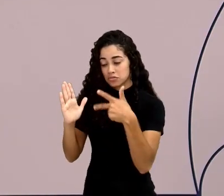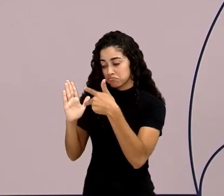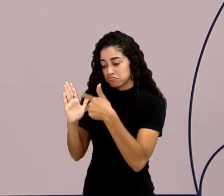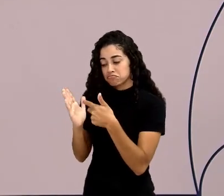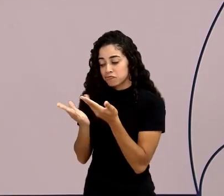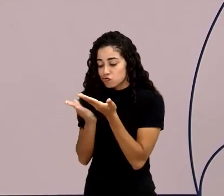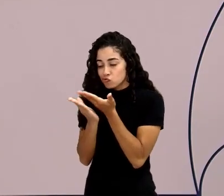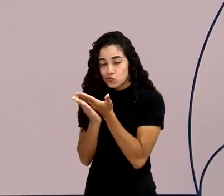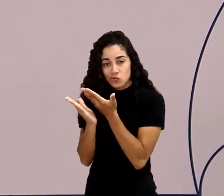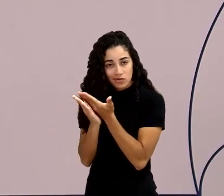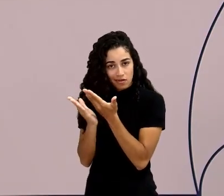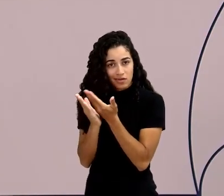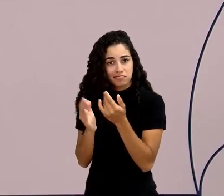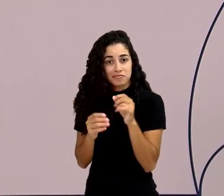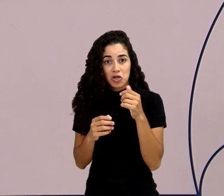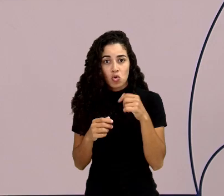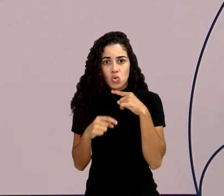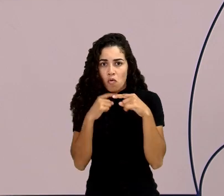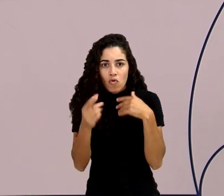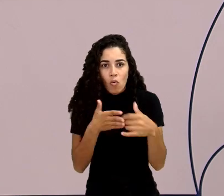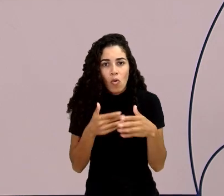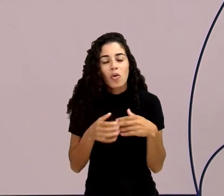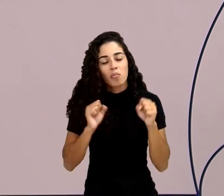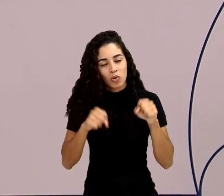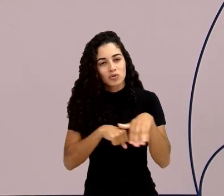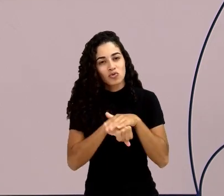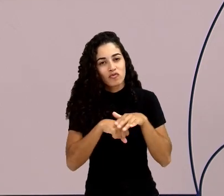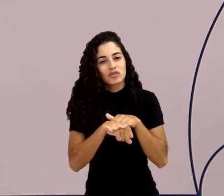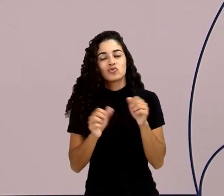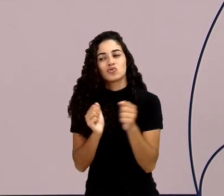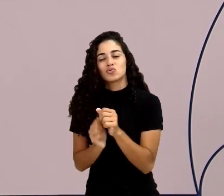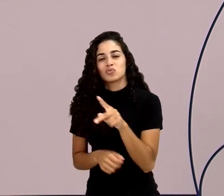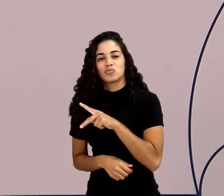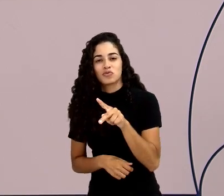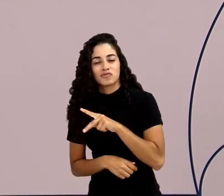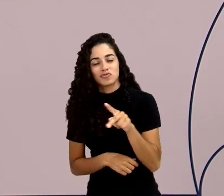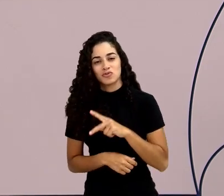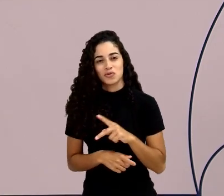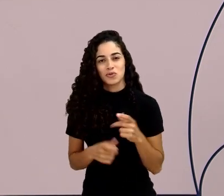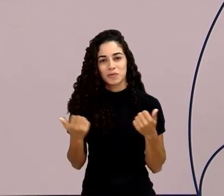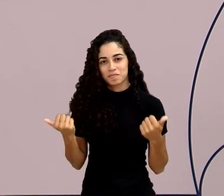teste e lembre-se, qualquer dúvida, conversem com o seu professor, a sua